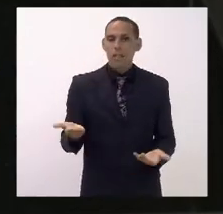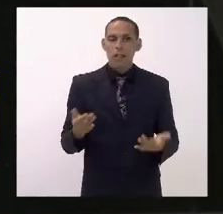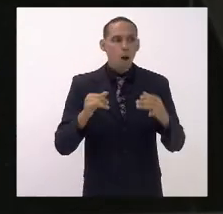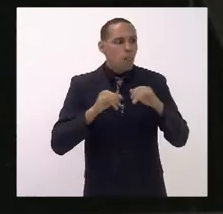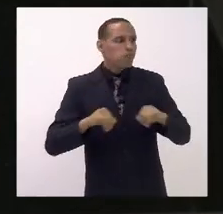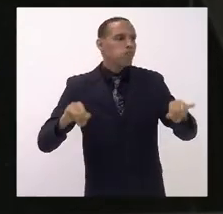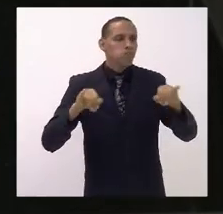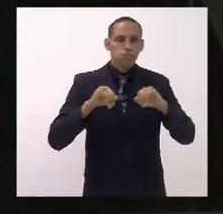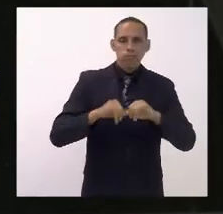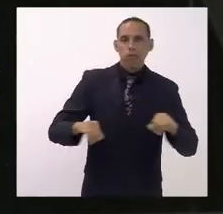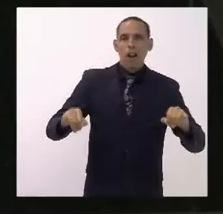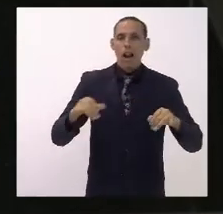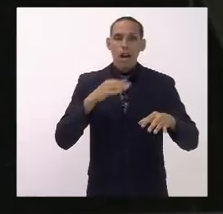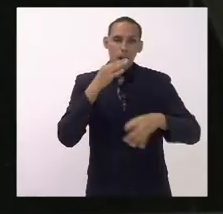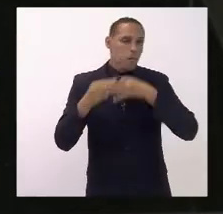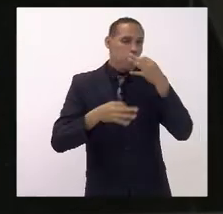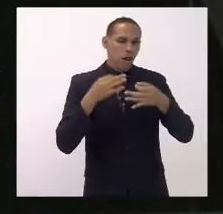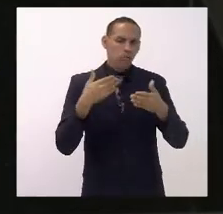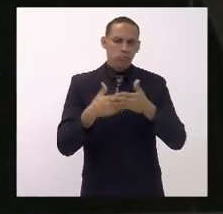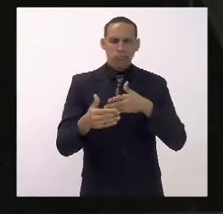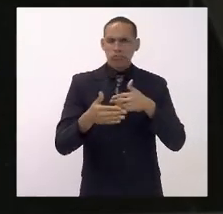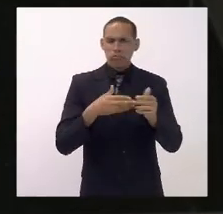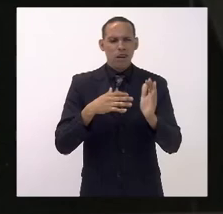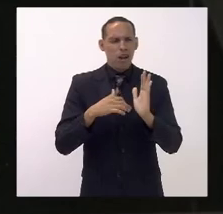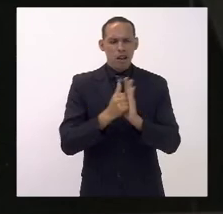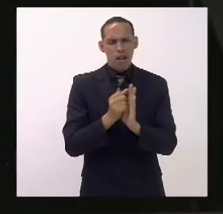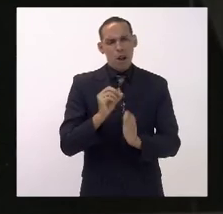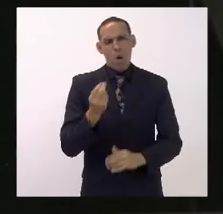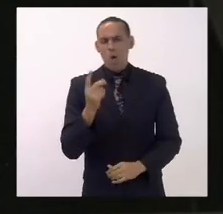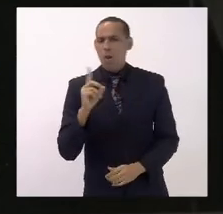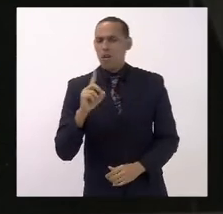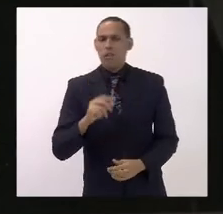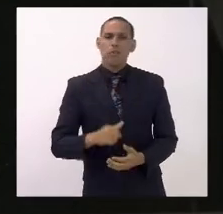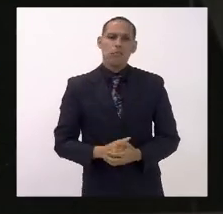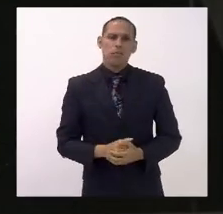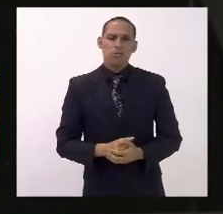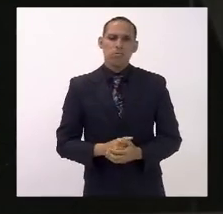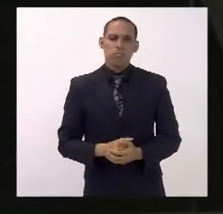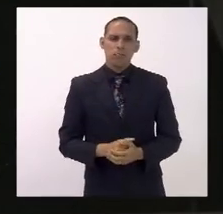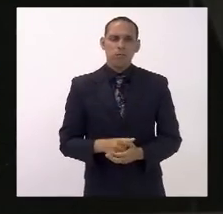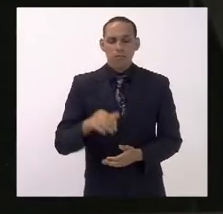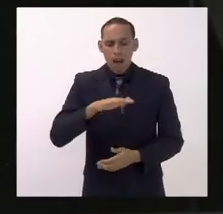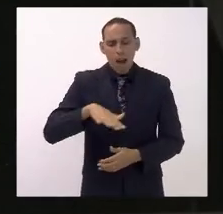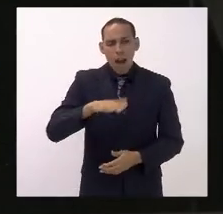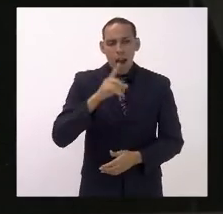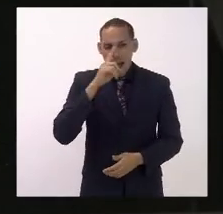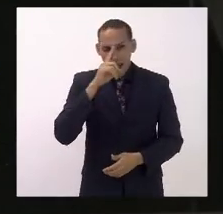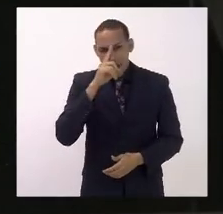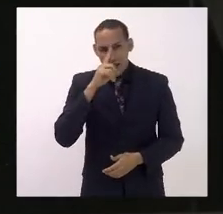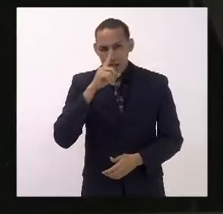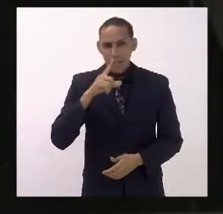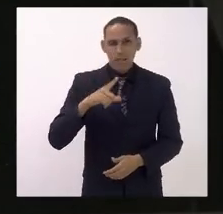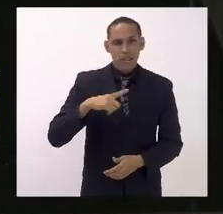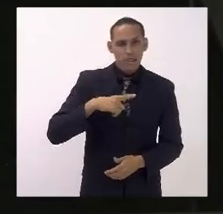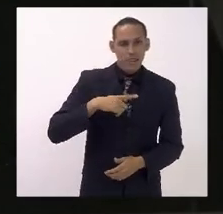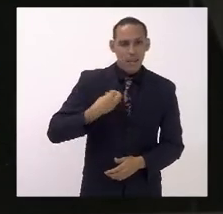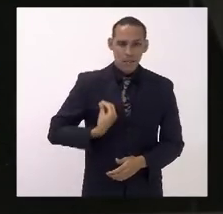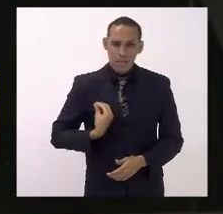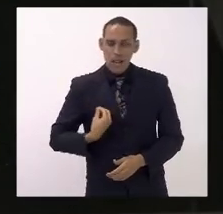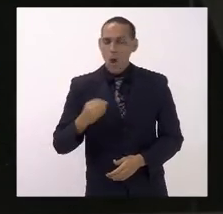é, este alerta, independentemente dele se cadastrar ou não, dele estar em área de risco ou não.